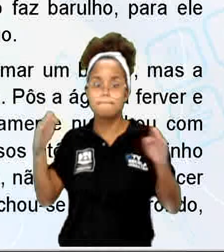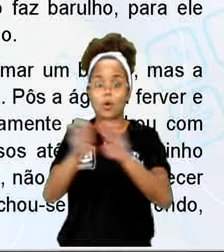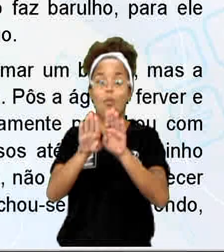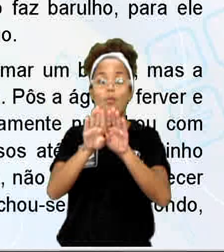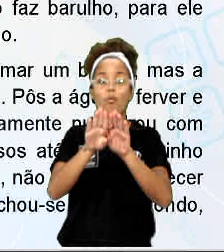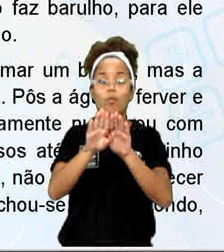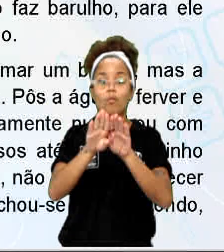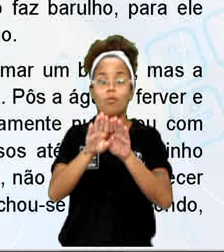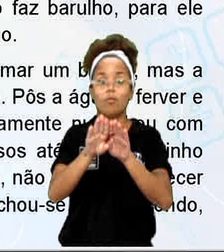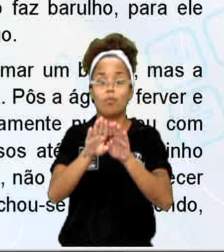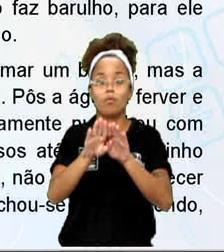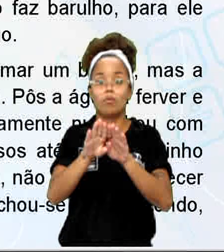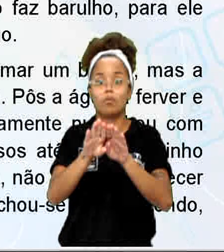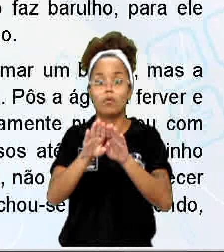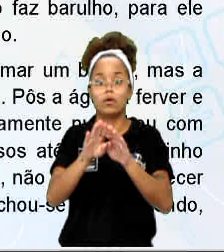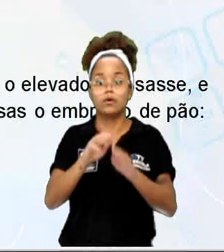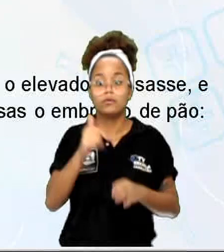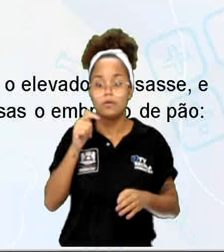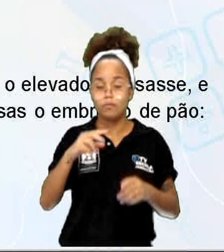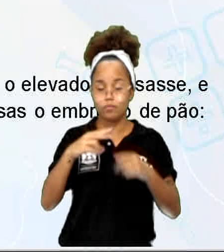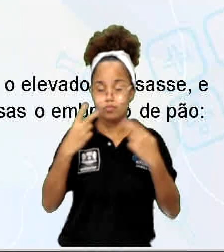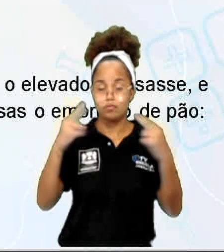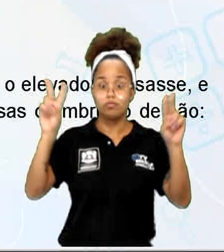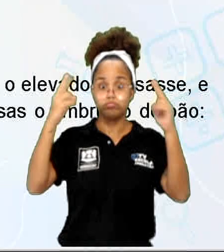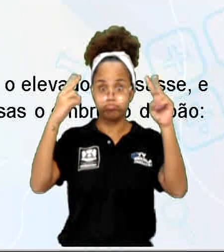estrondo, impulsionada pelo vento.